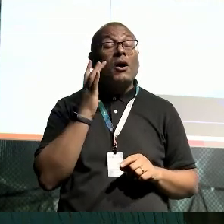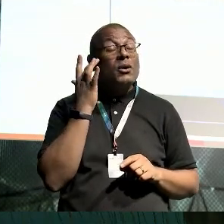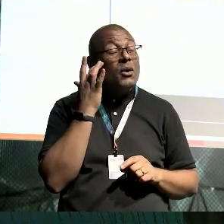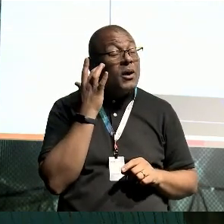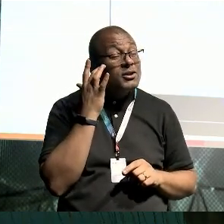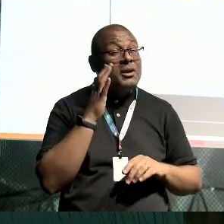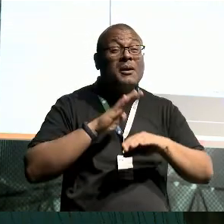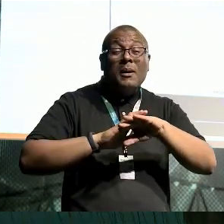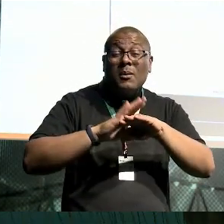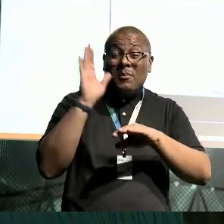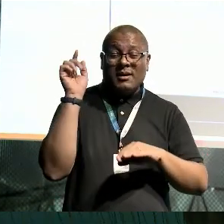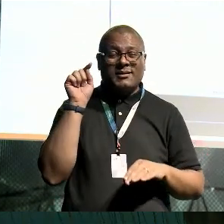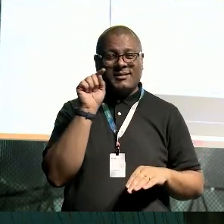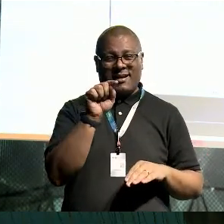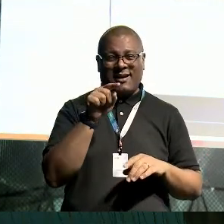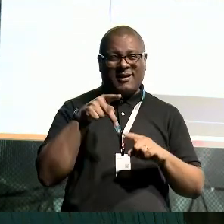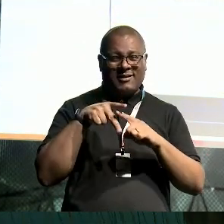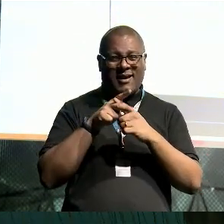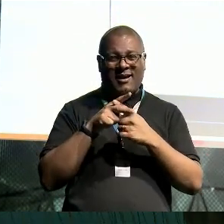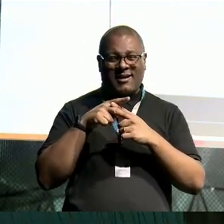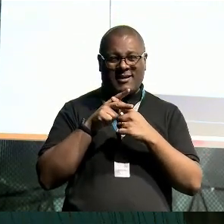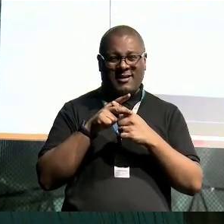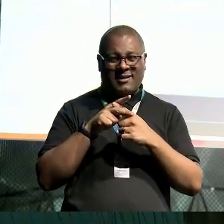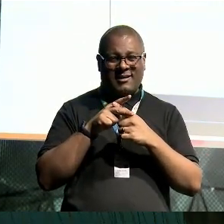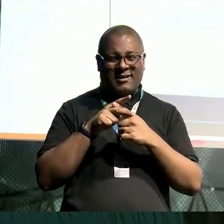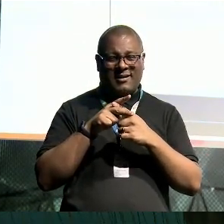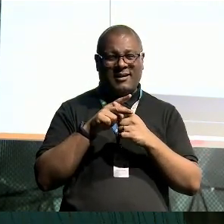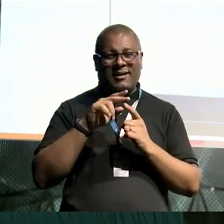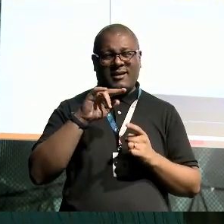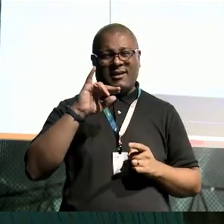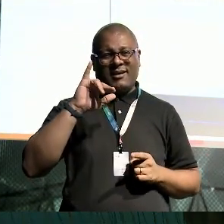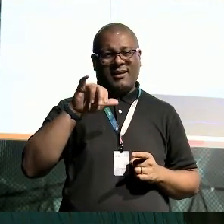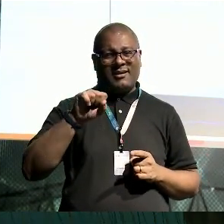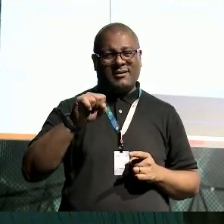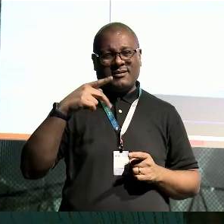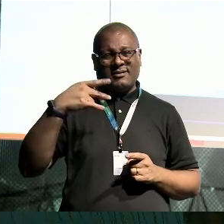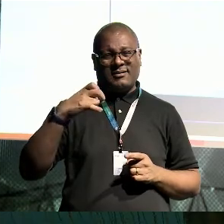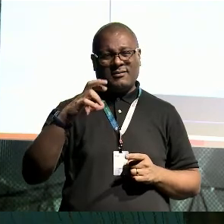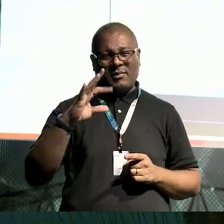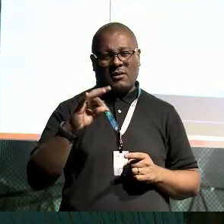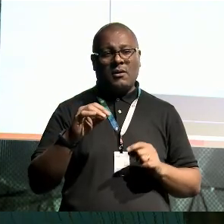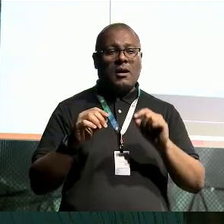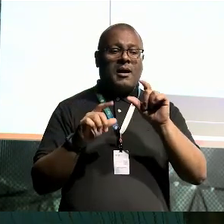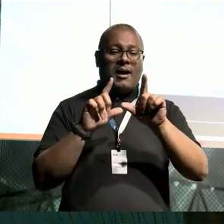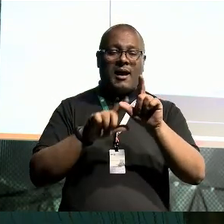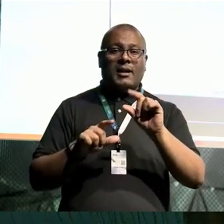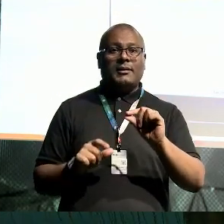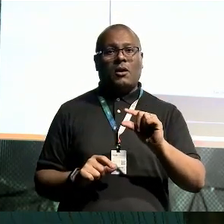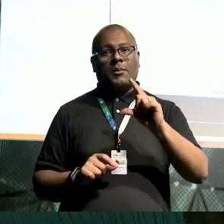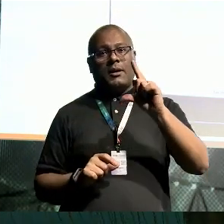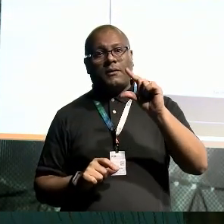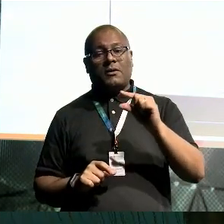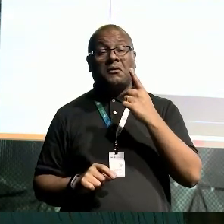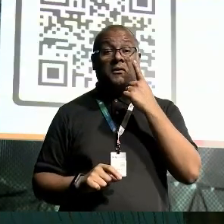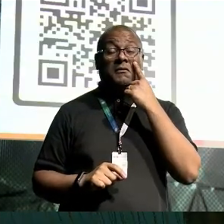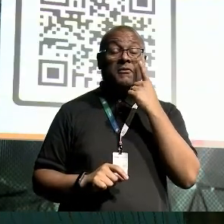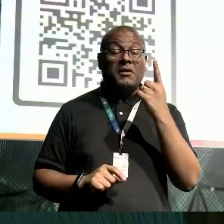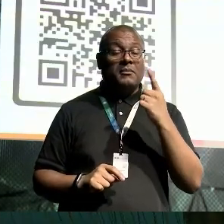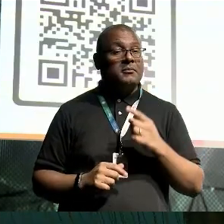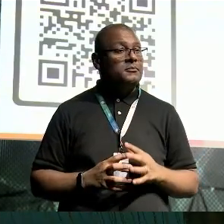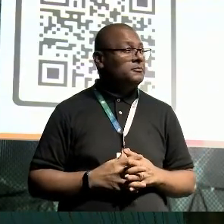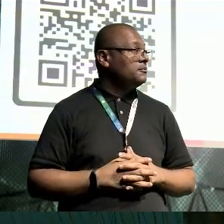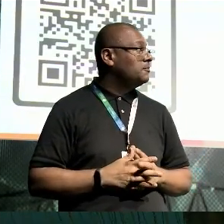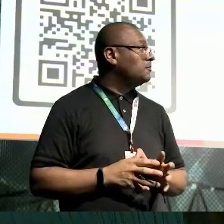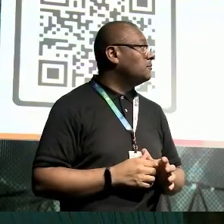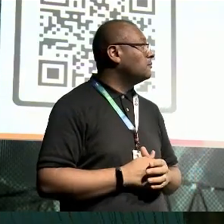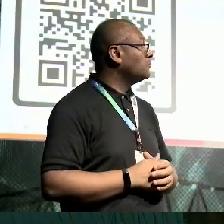achei do espectro é que ele pode aumentar ou diminuir a letra. Então, eu vou dar um play aqui.